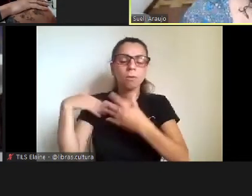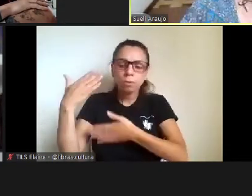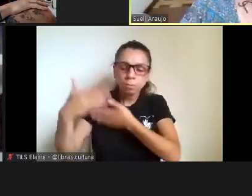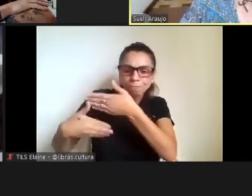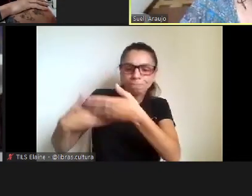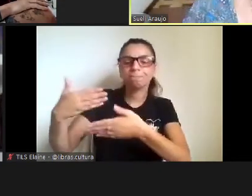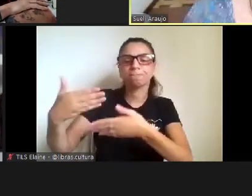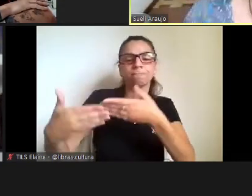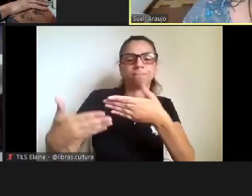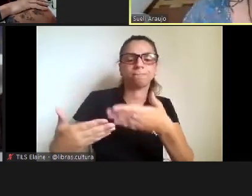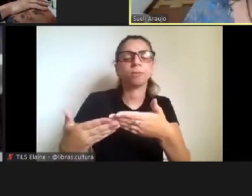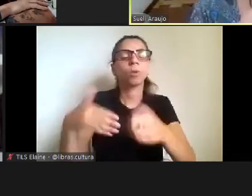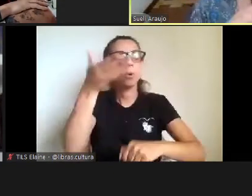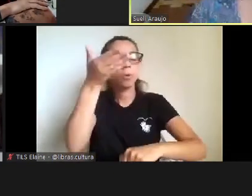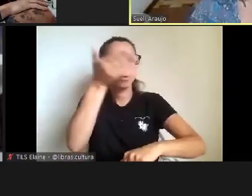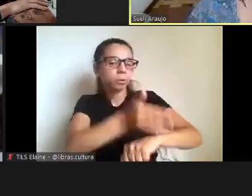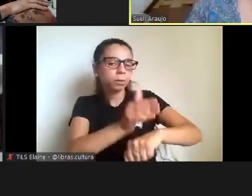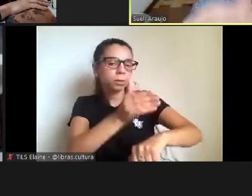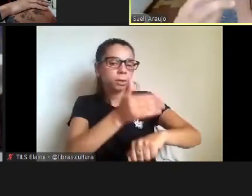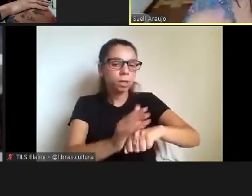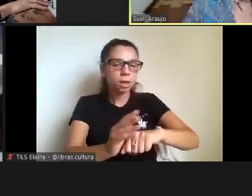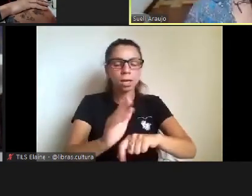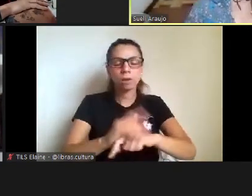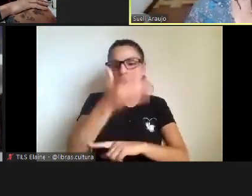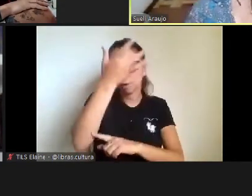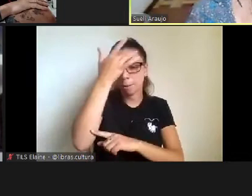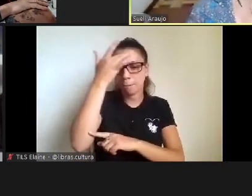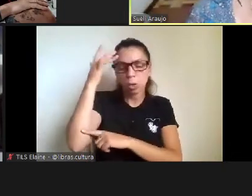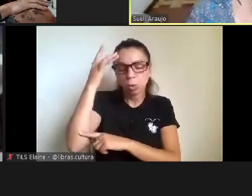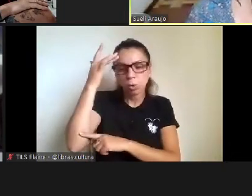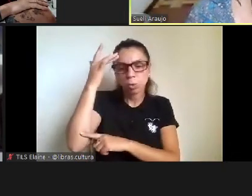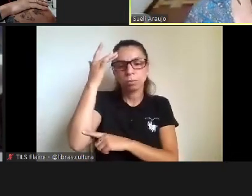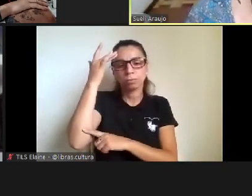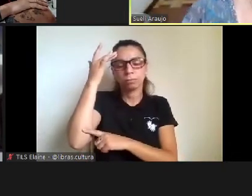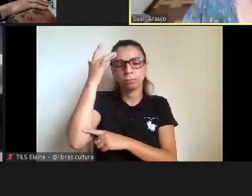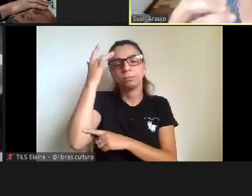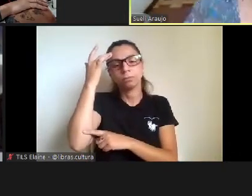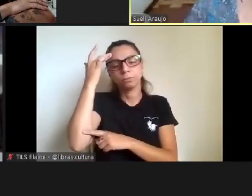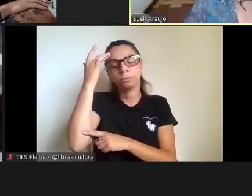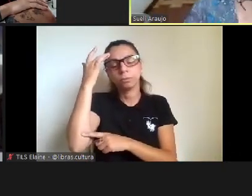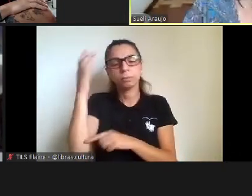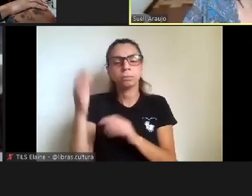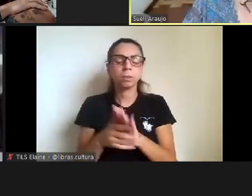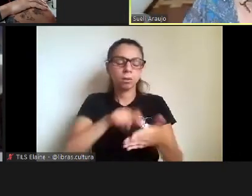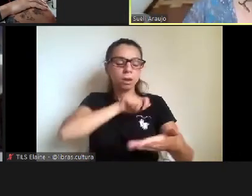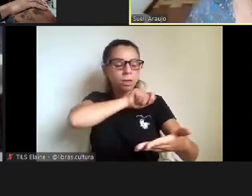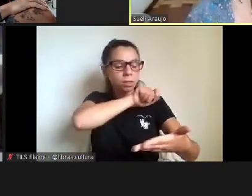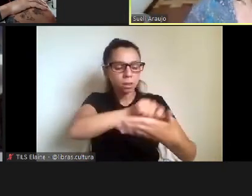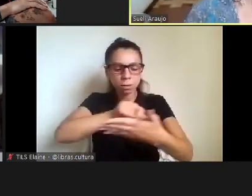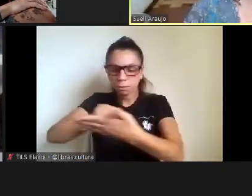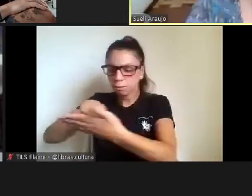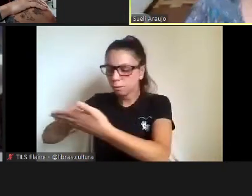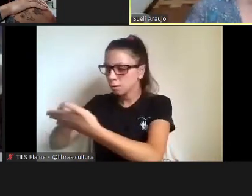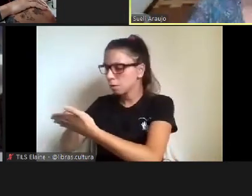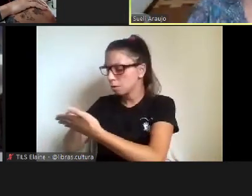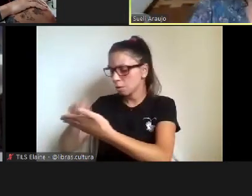com esses ensaios de sujeitos, gente. Essas escritas de si, que